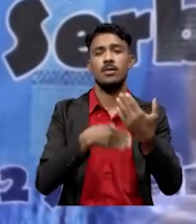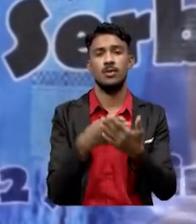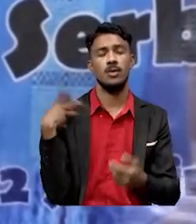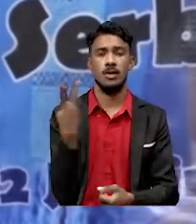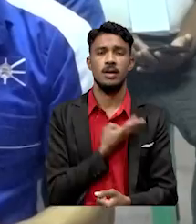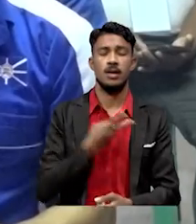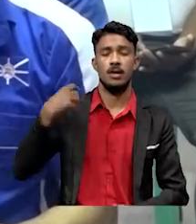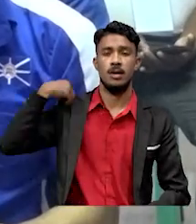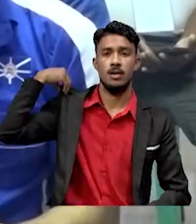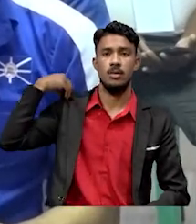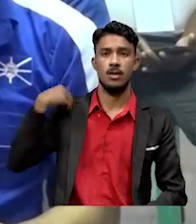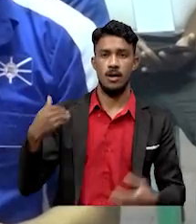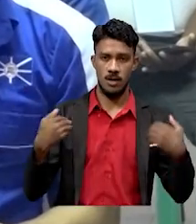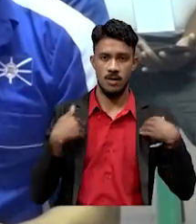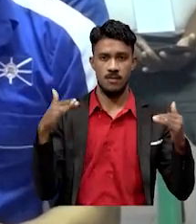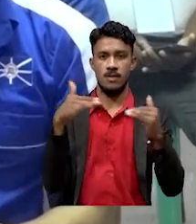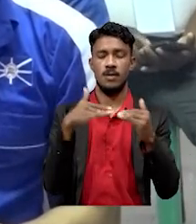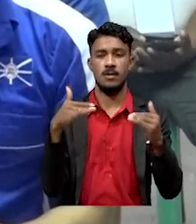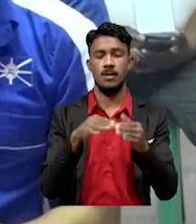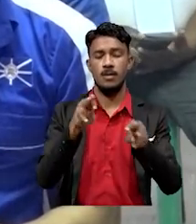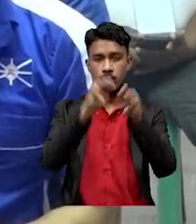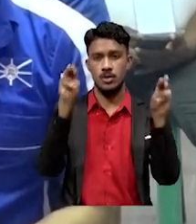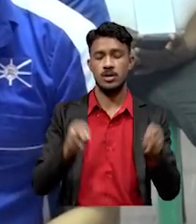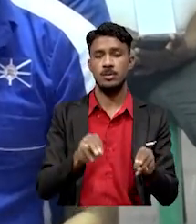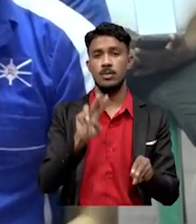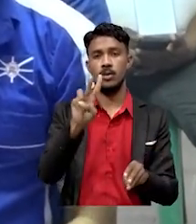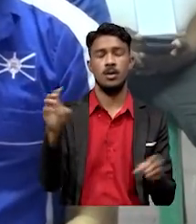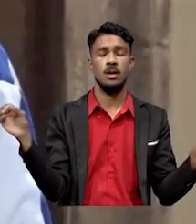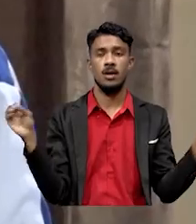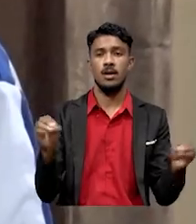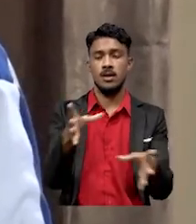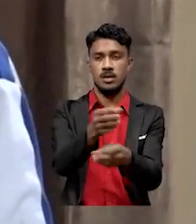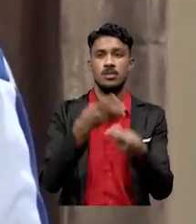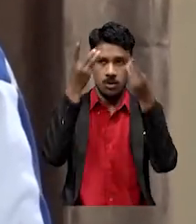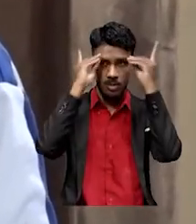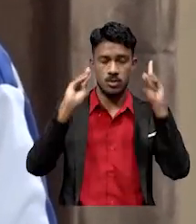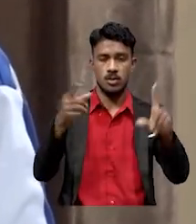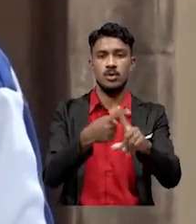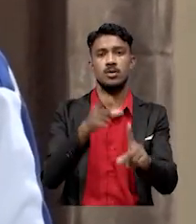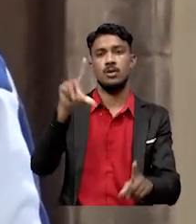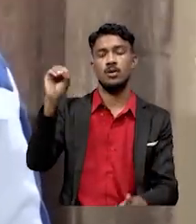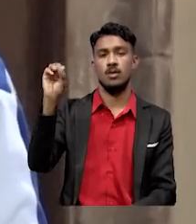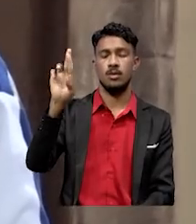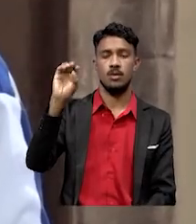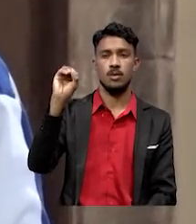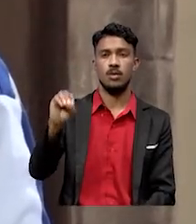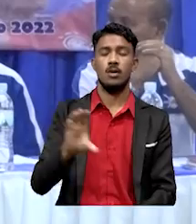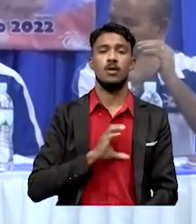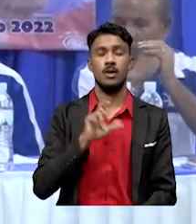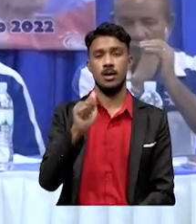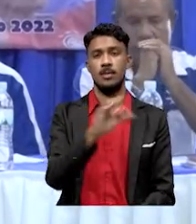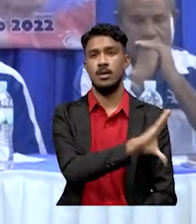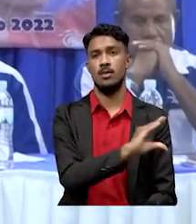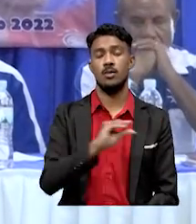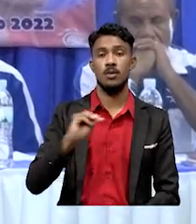candidatura. E a convenção né, município rua, maclassimo decisão Husi Loromau, composto se cova lima no Likisa,